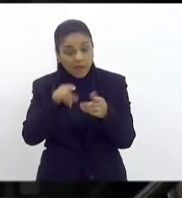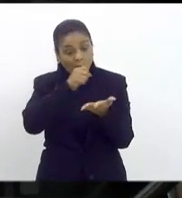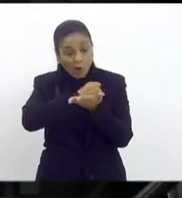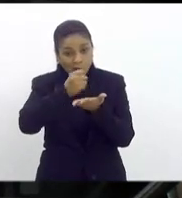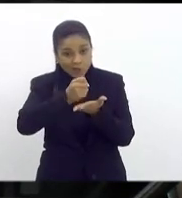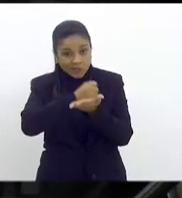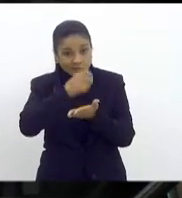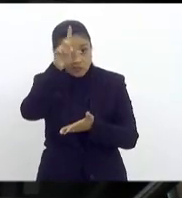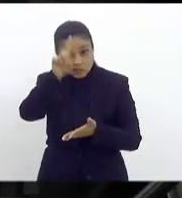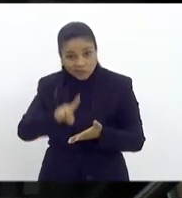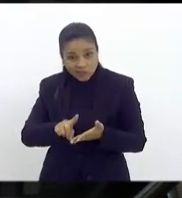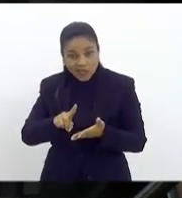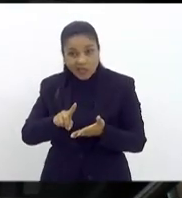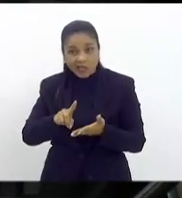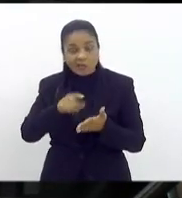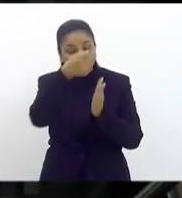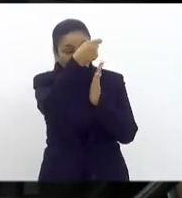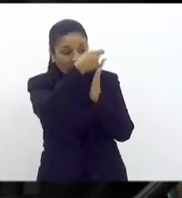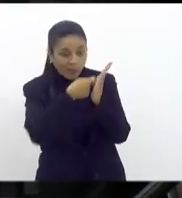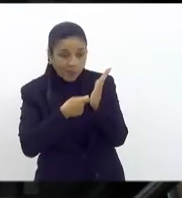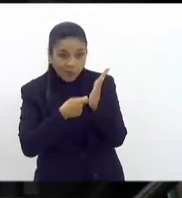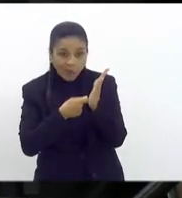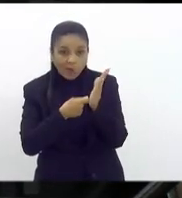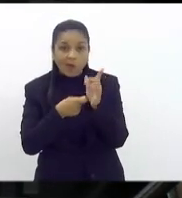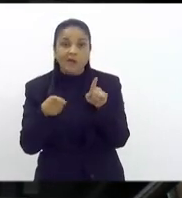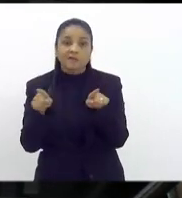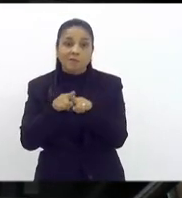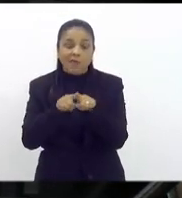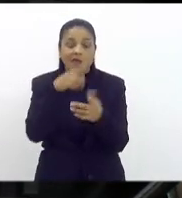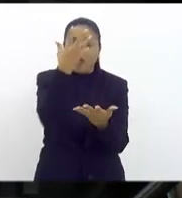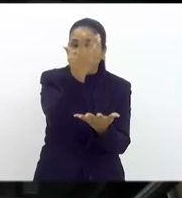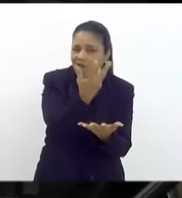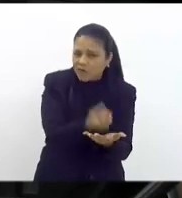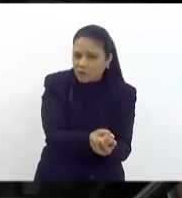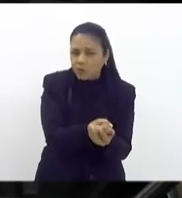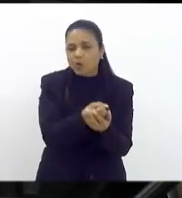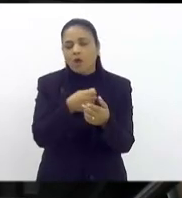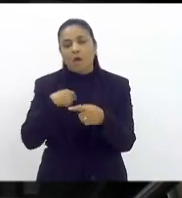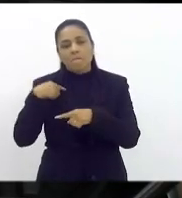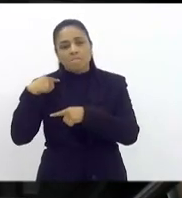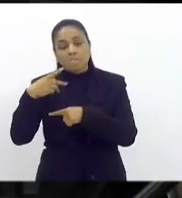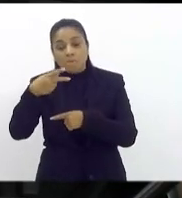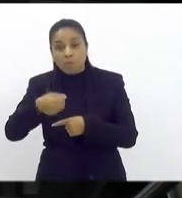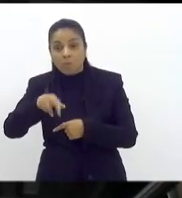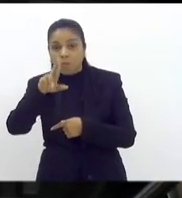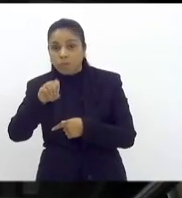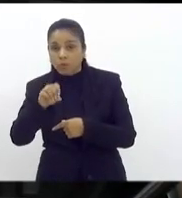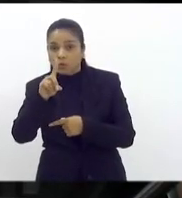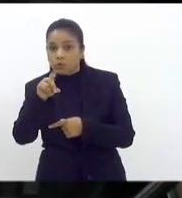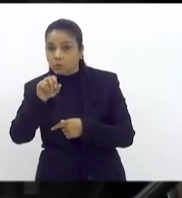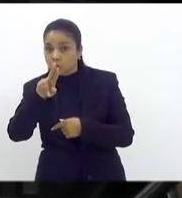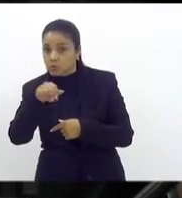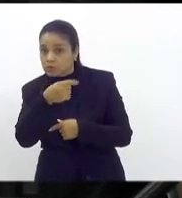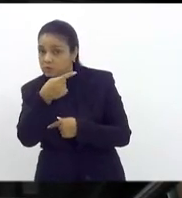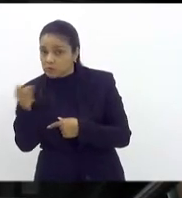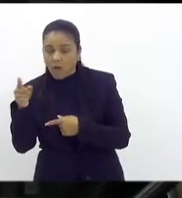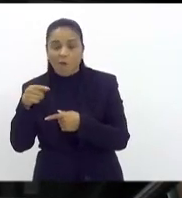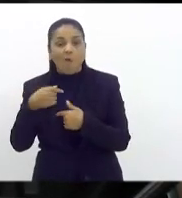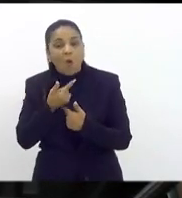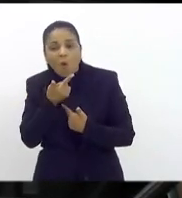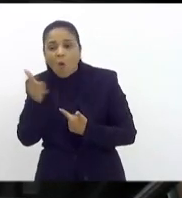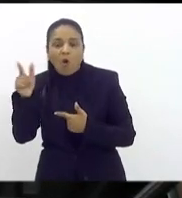direitos autorais envolvendo uma determinada obra envolvem gravadora, envolvem produtores, envolvem outros entes que